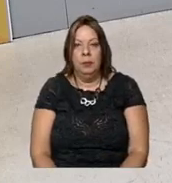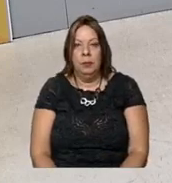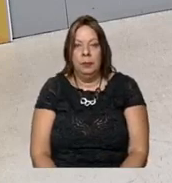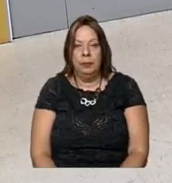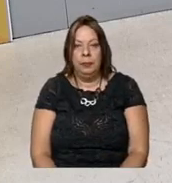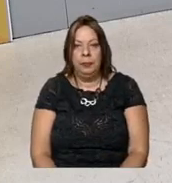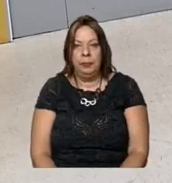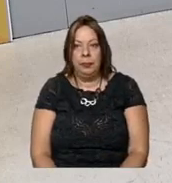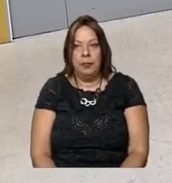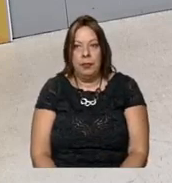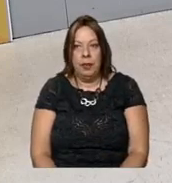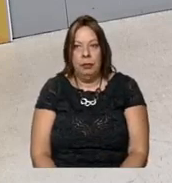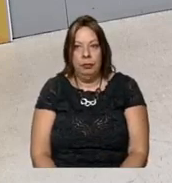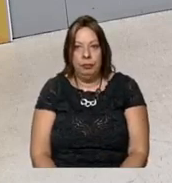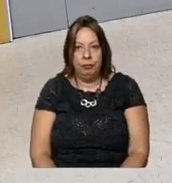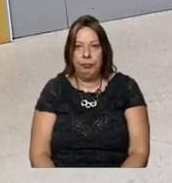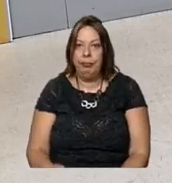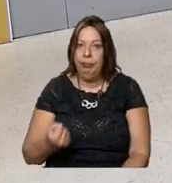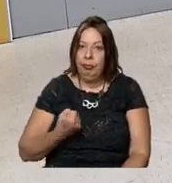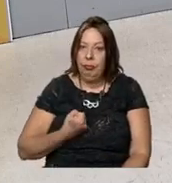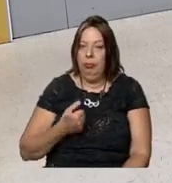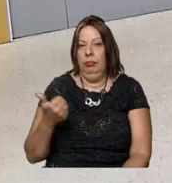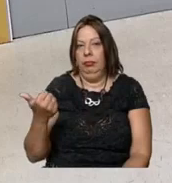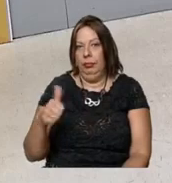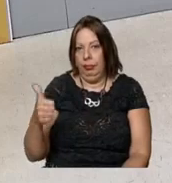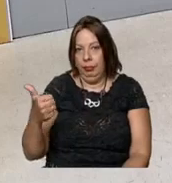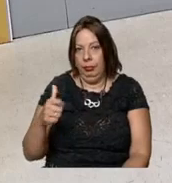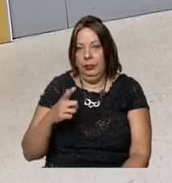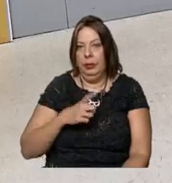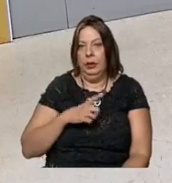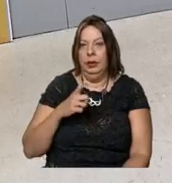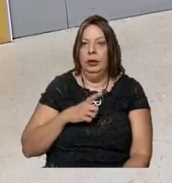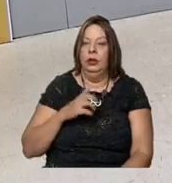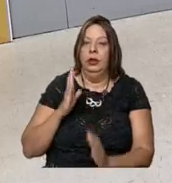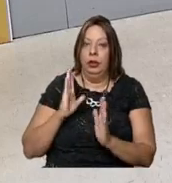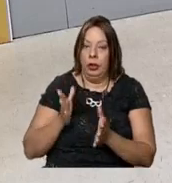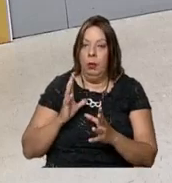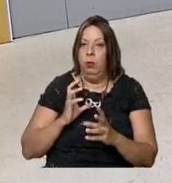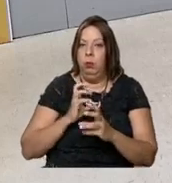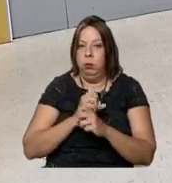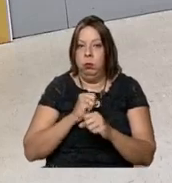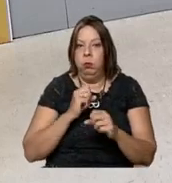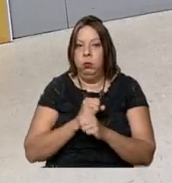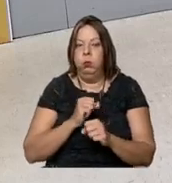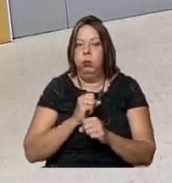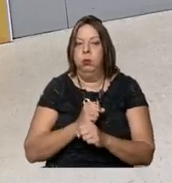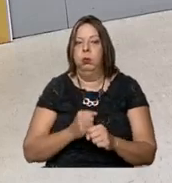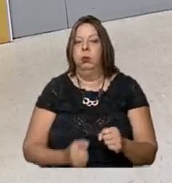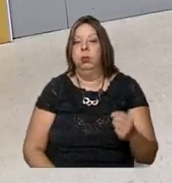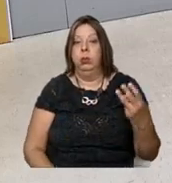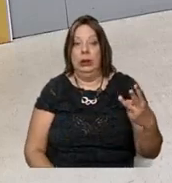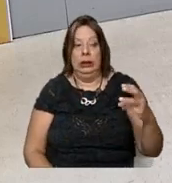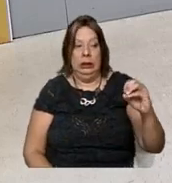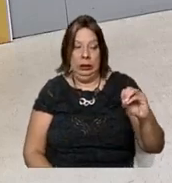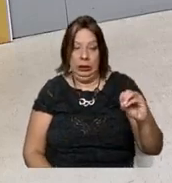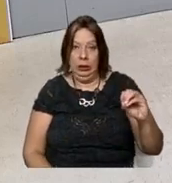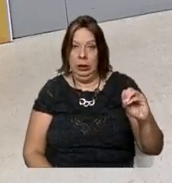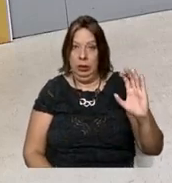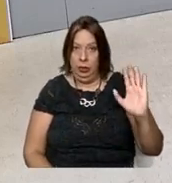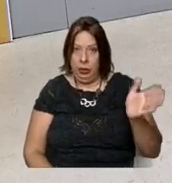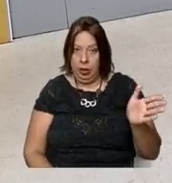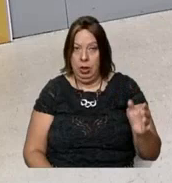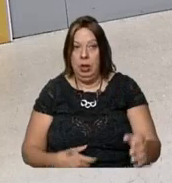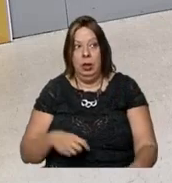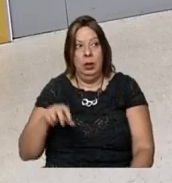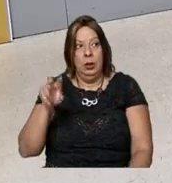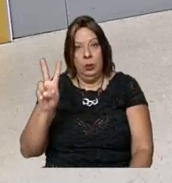11. Número 11, número 11, Rogério, sua última bola chamada colocou logo uma dupla na disputa, ó, já temos